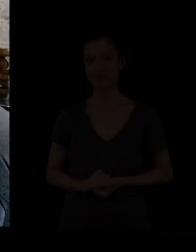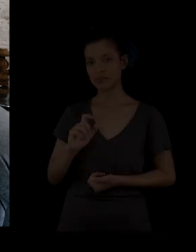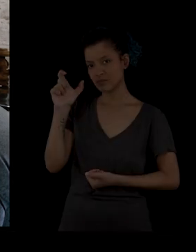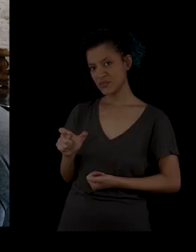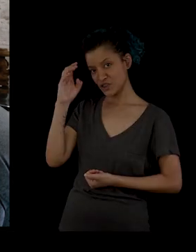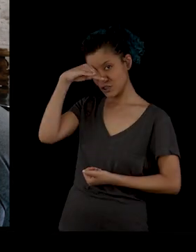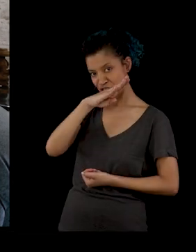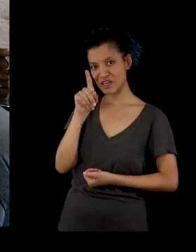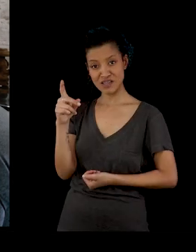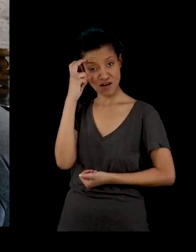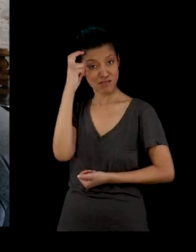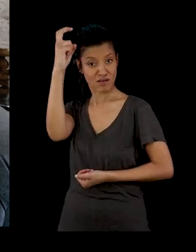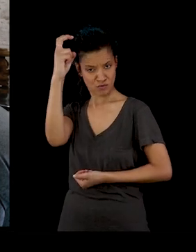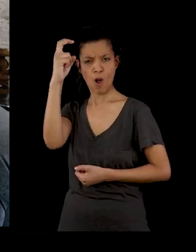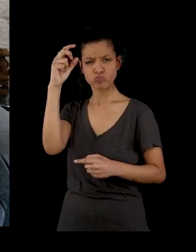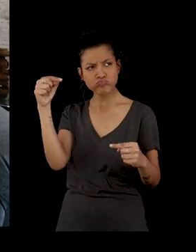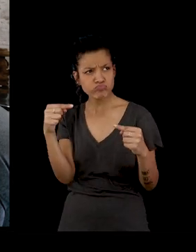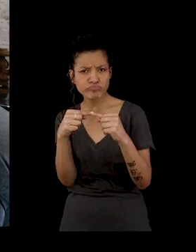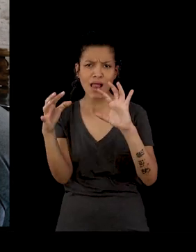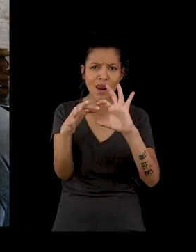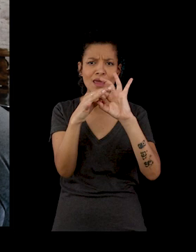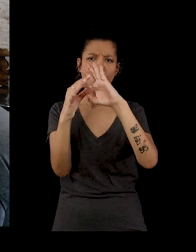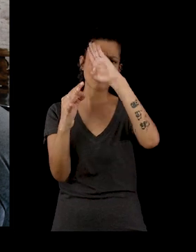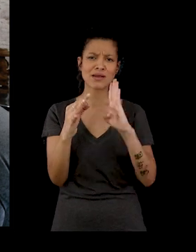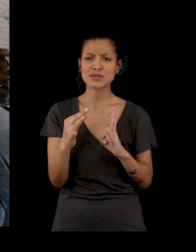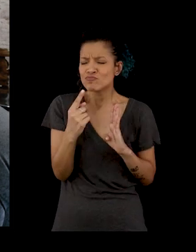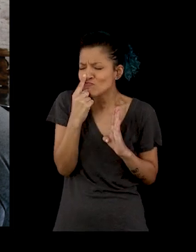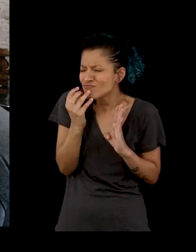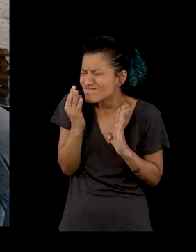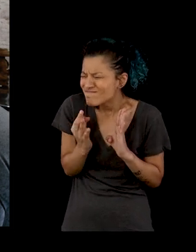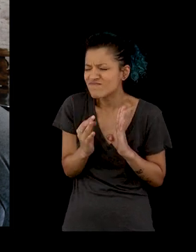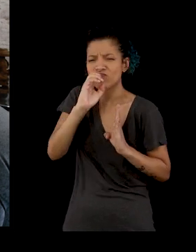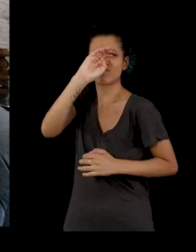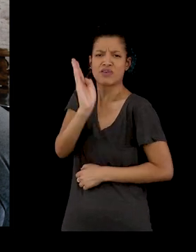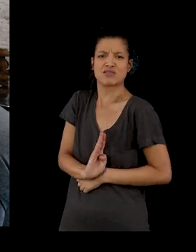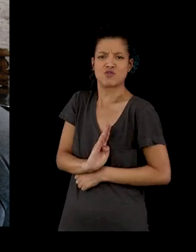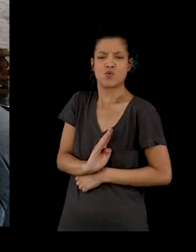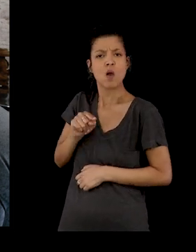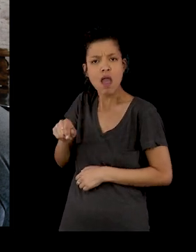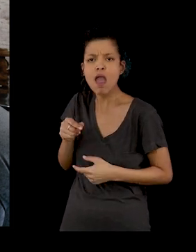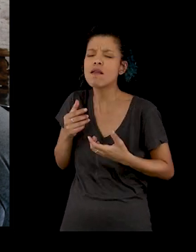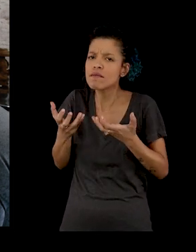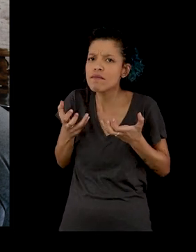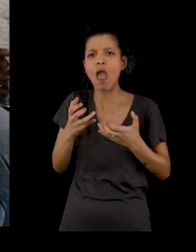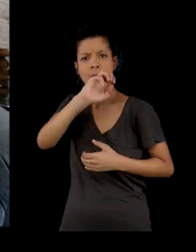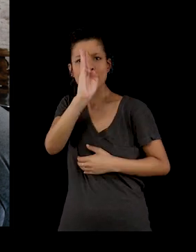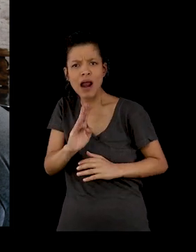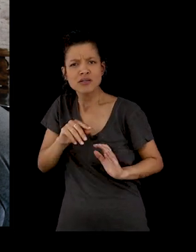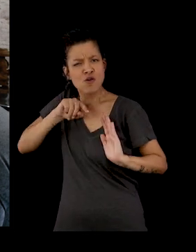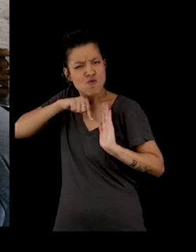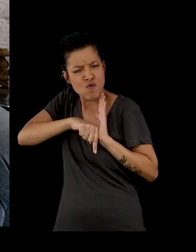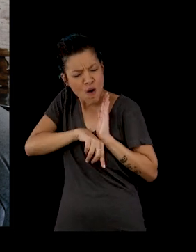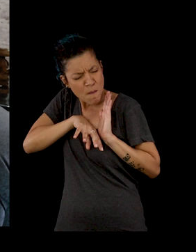muito brasileiro, que ia buscar mesmo no fundo do Brasil, no âmago brasileiro, as suas histórias,